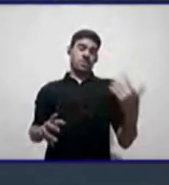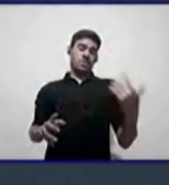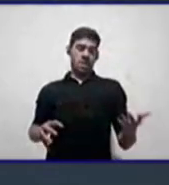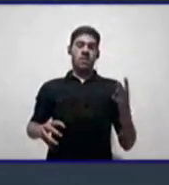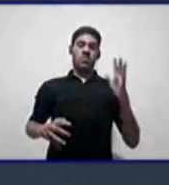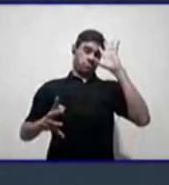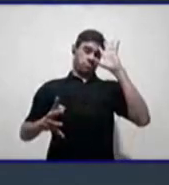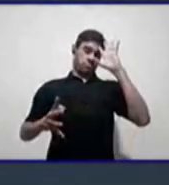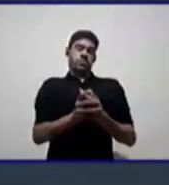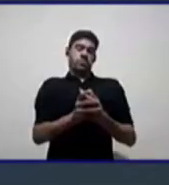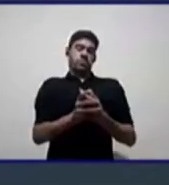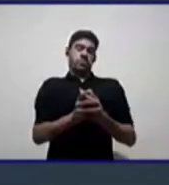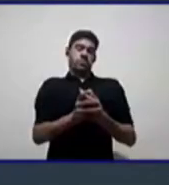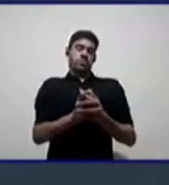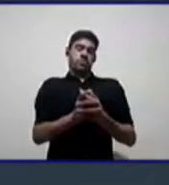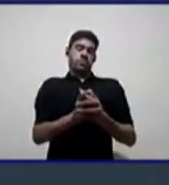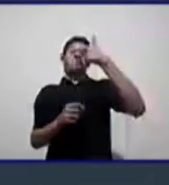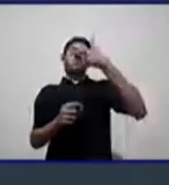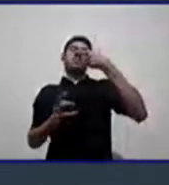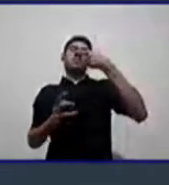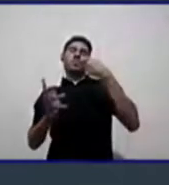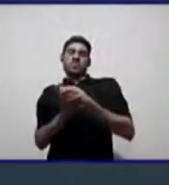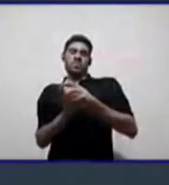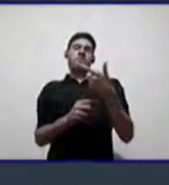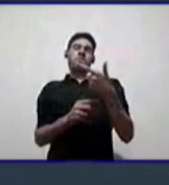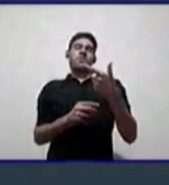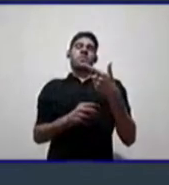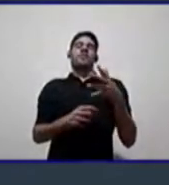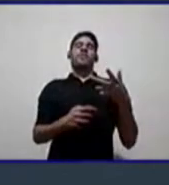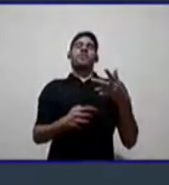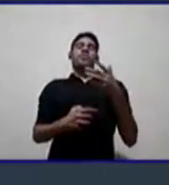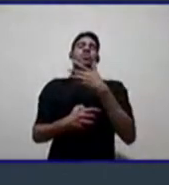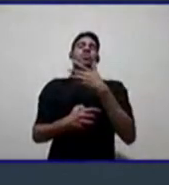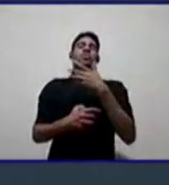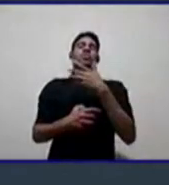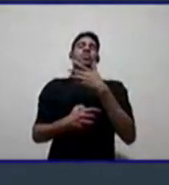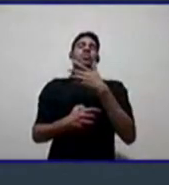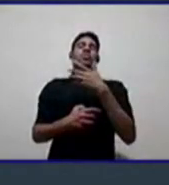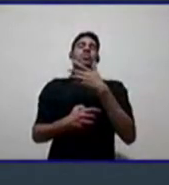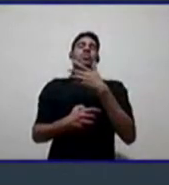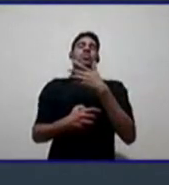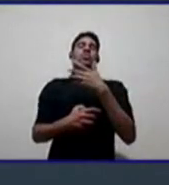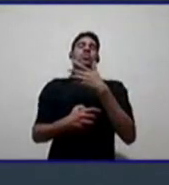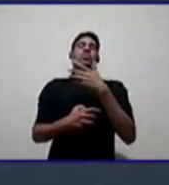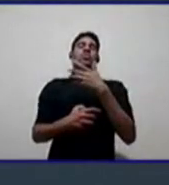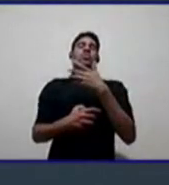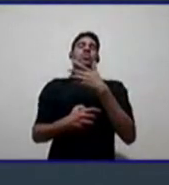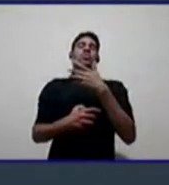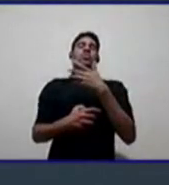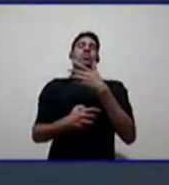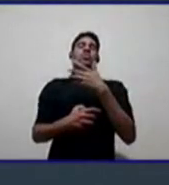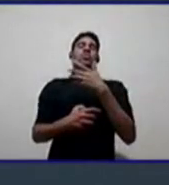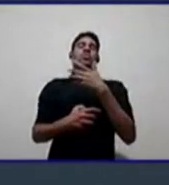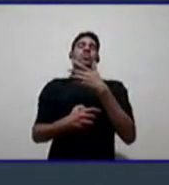determinação da devolução da aplicação irregular ao erário público de decisão.